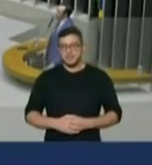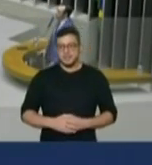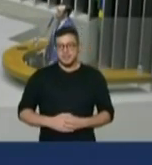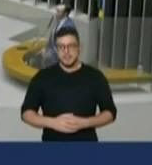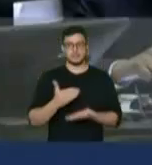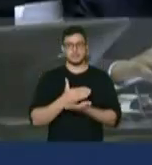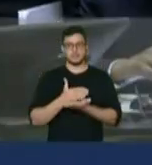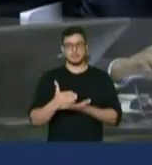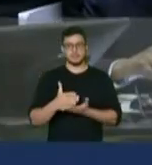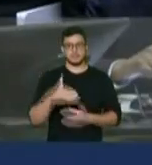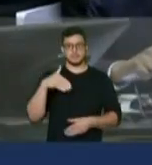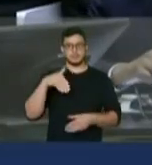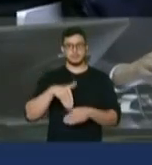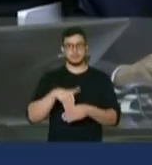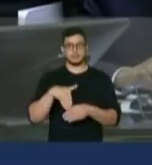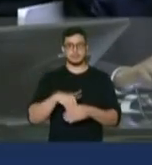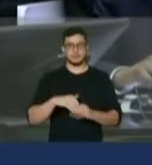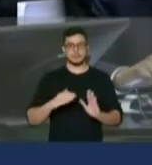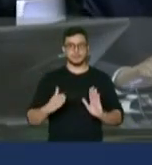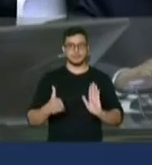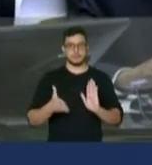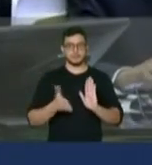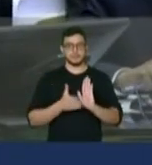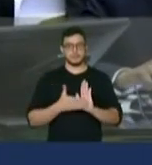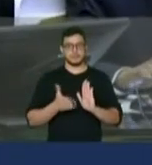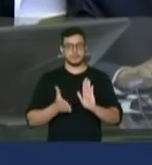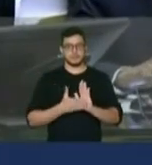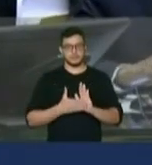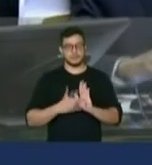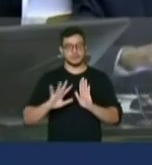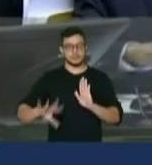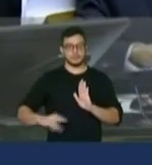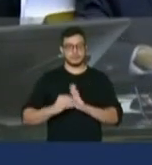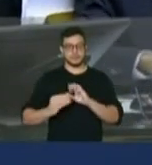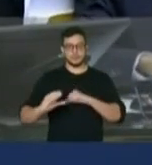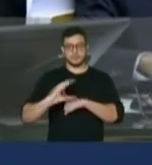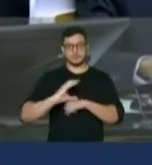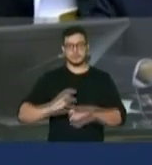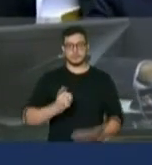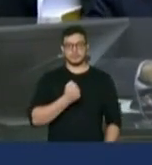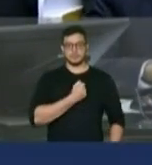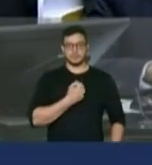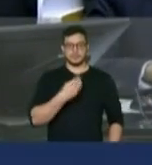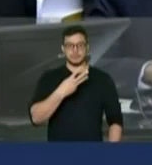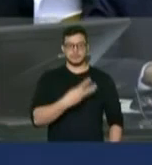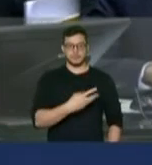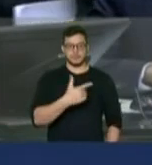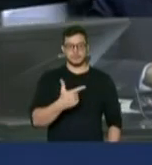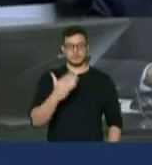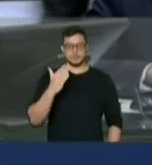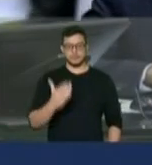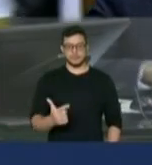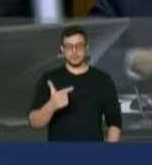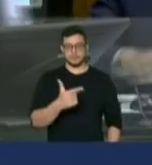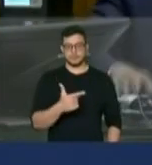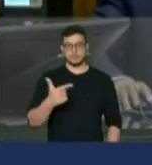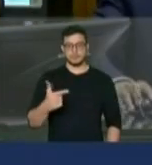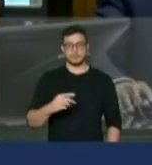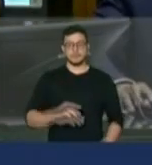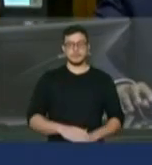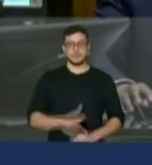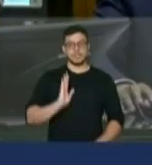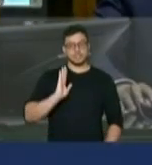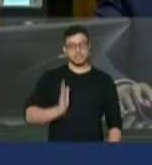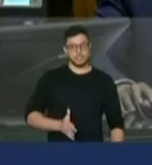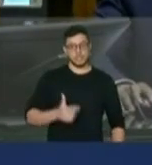garantir essa renda também voltar com o programa Farmácia Popular e também garantir aumento real no salário mínimo acima